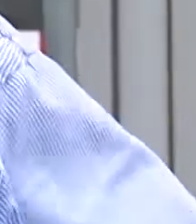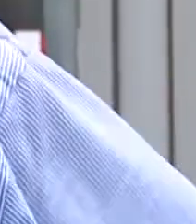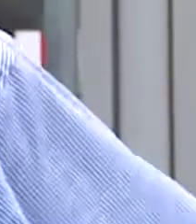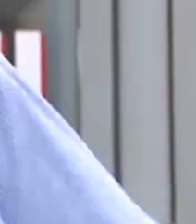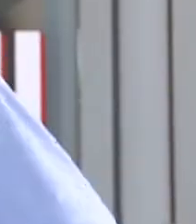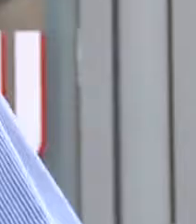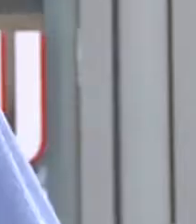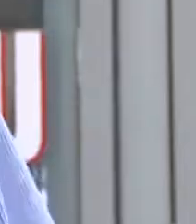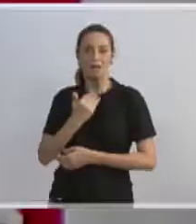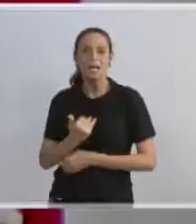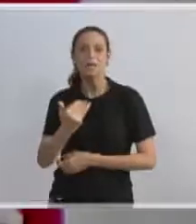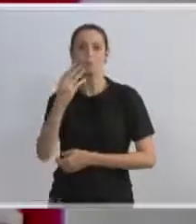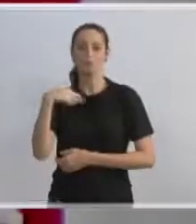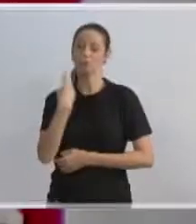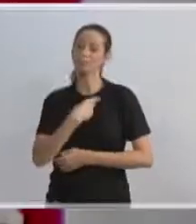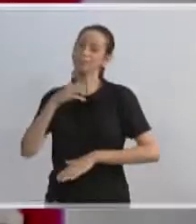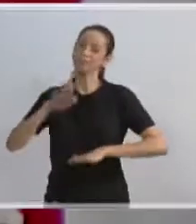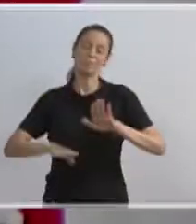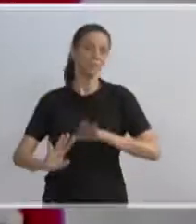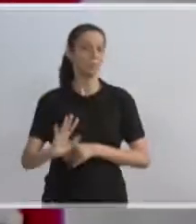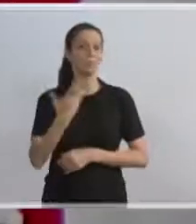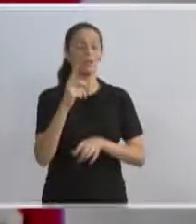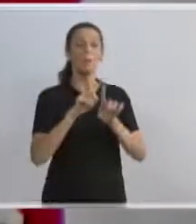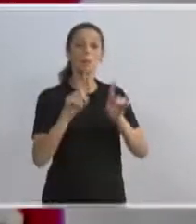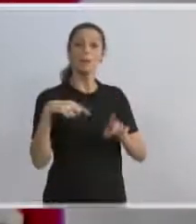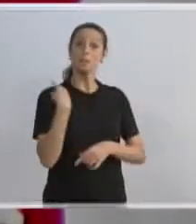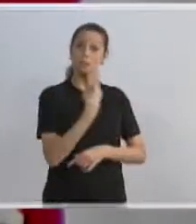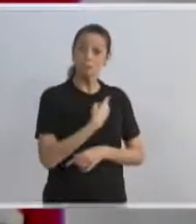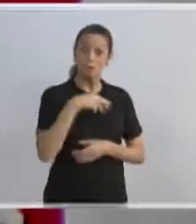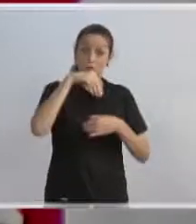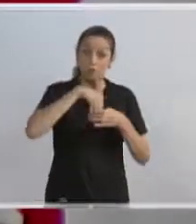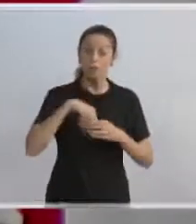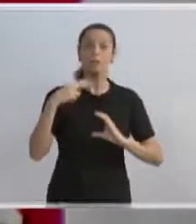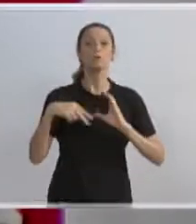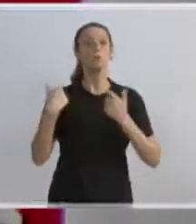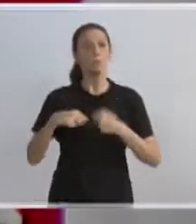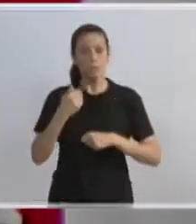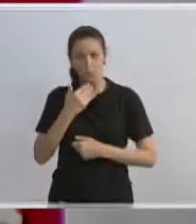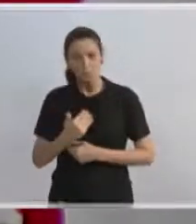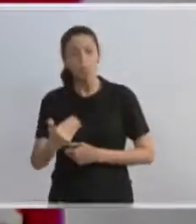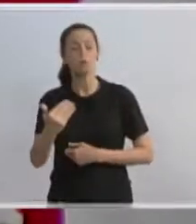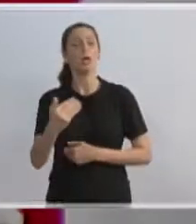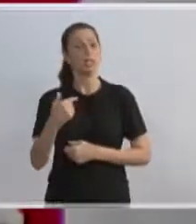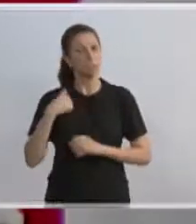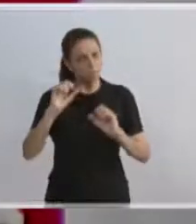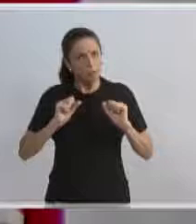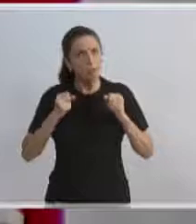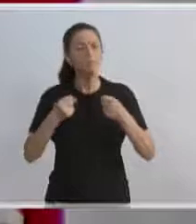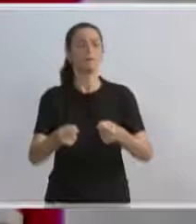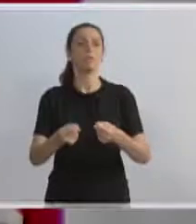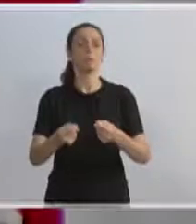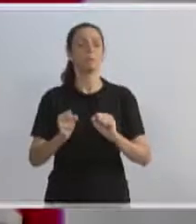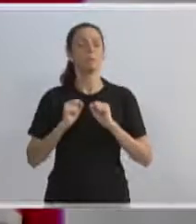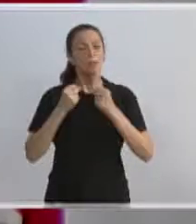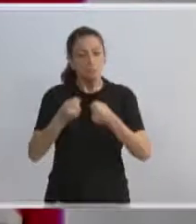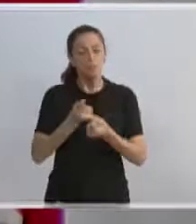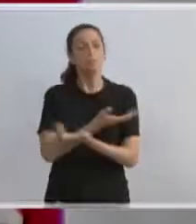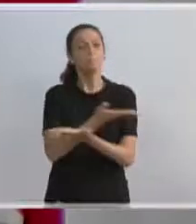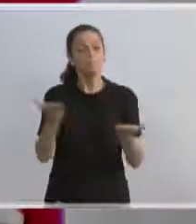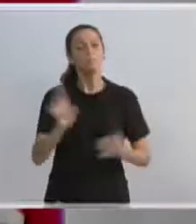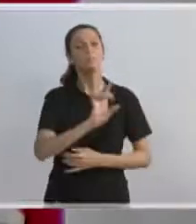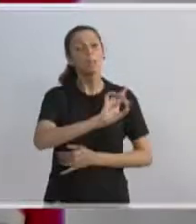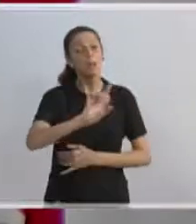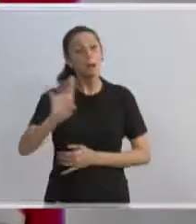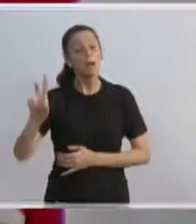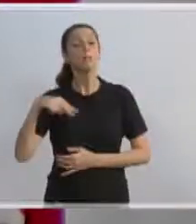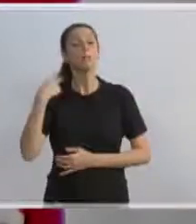mais é do que a voz da comunidade o professor gilson lembrou dos 100 dias de atividades no legislativo e comemorou a data com a sanção